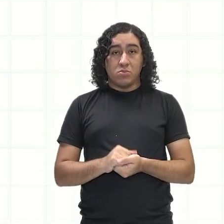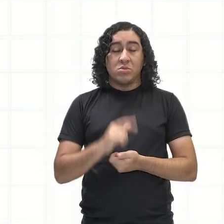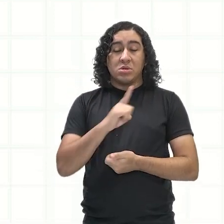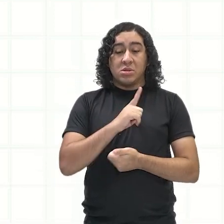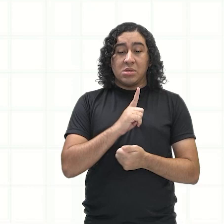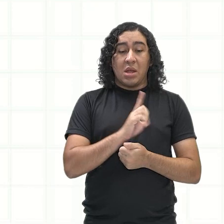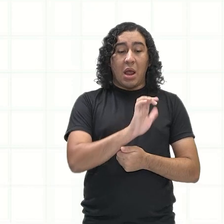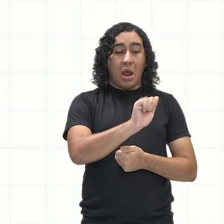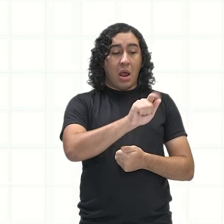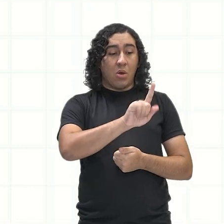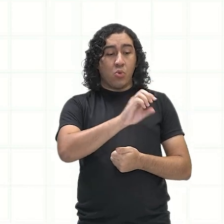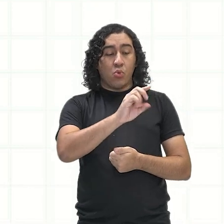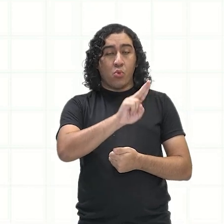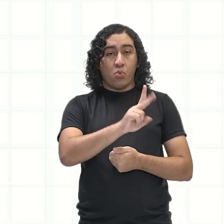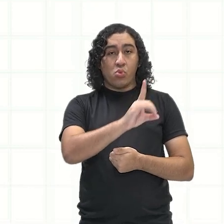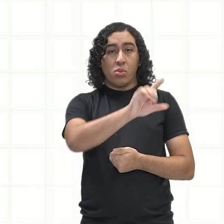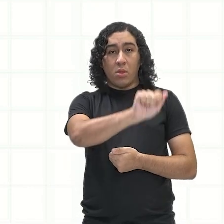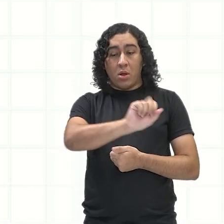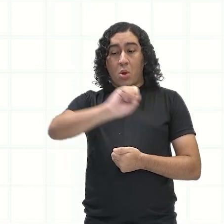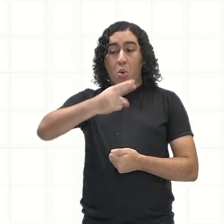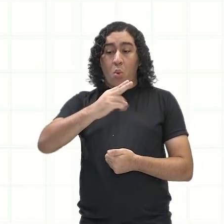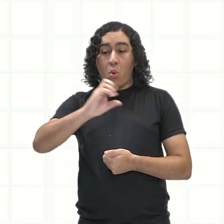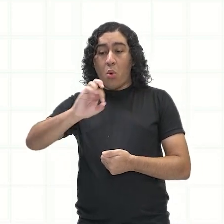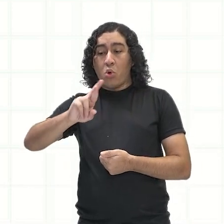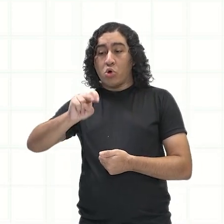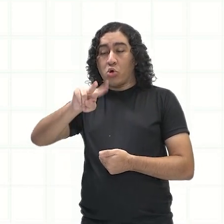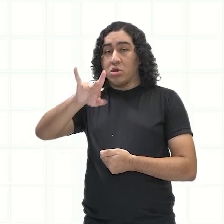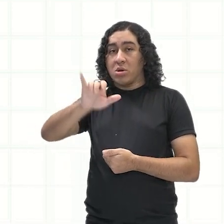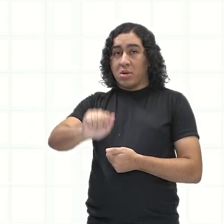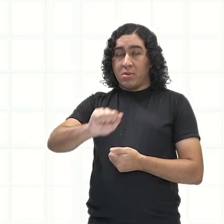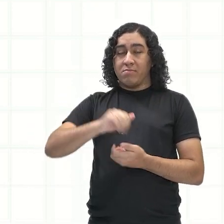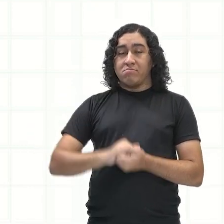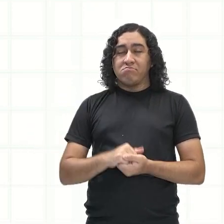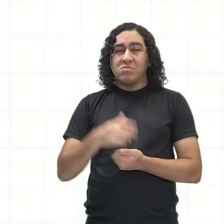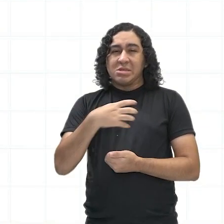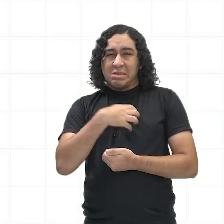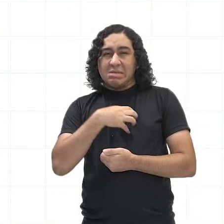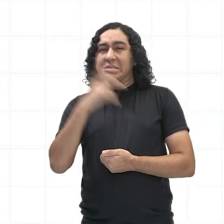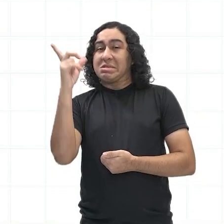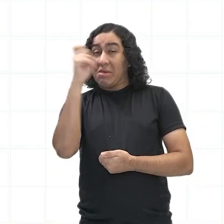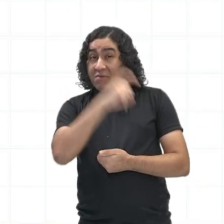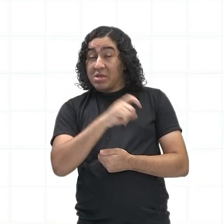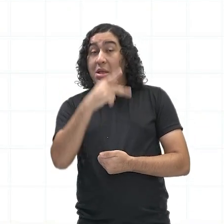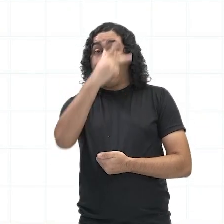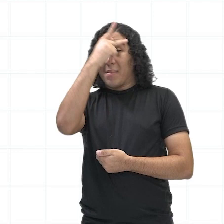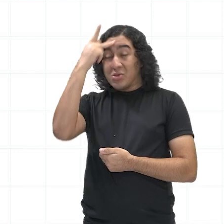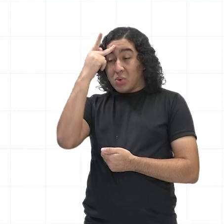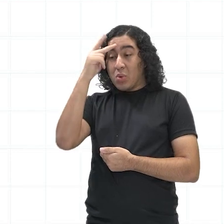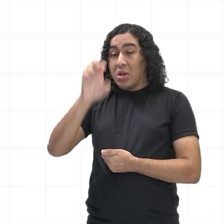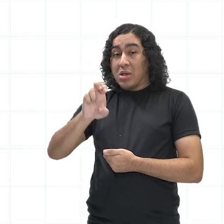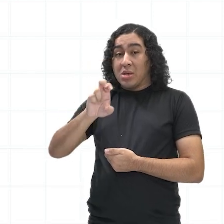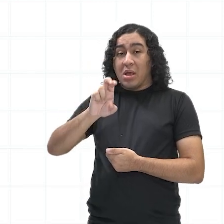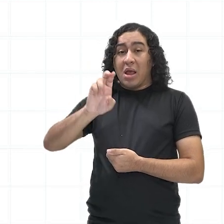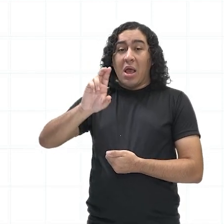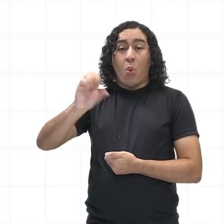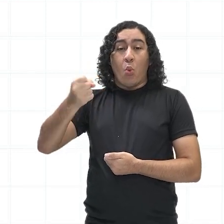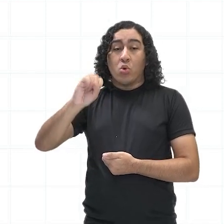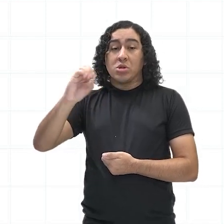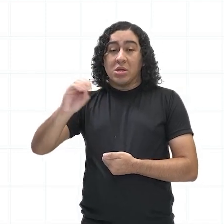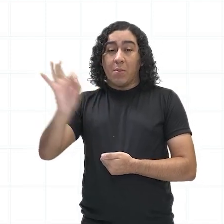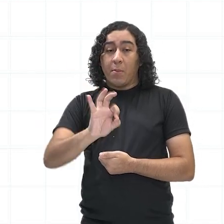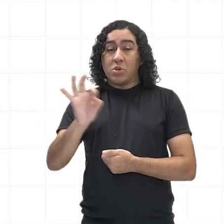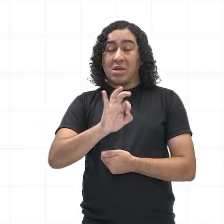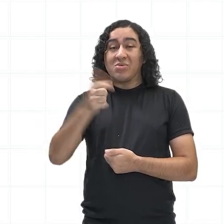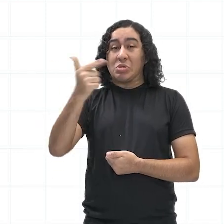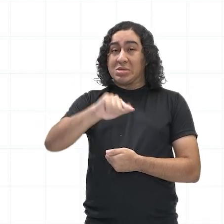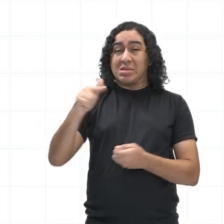ou crônica. Os sintomas são muito raros. Cerca de 80% das pessoas com hepatite C não apresentam